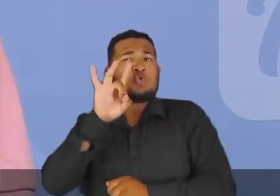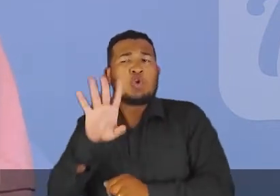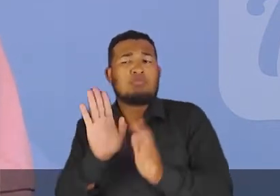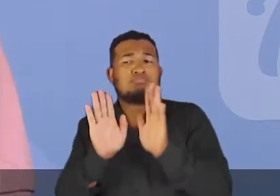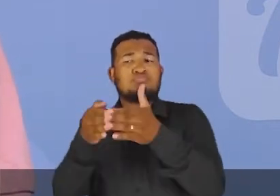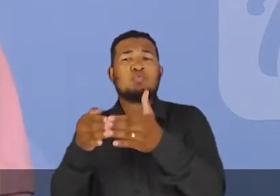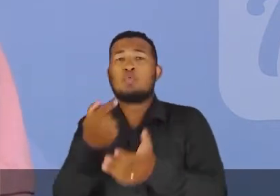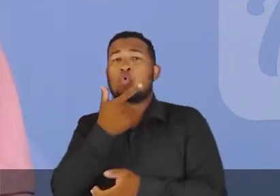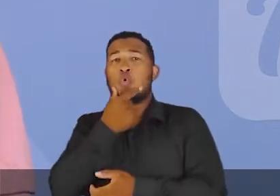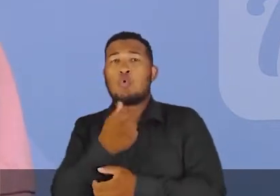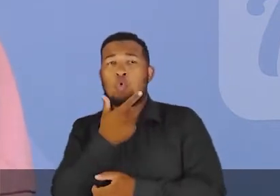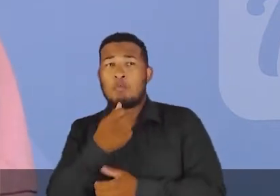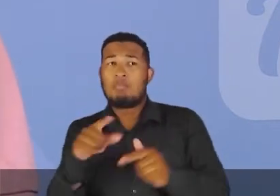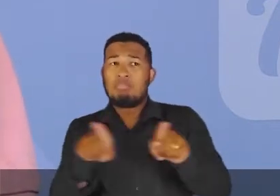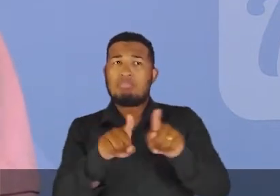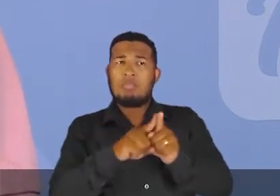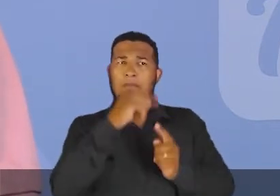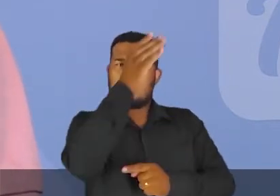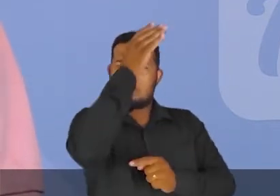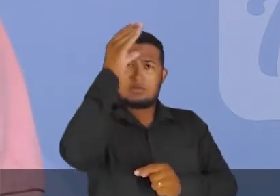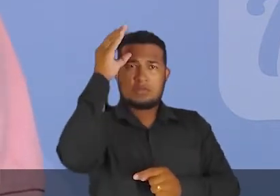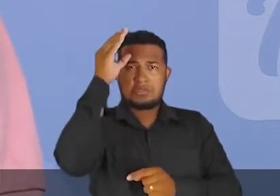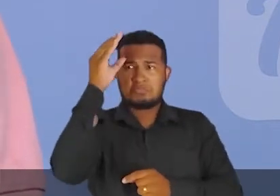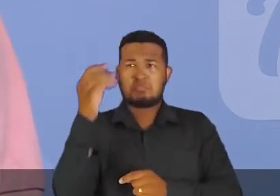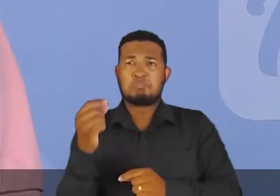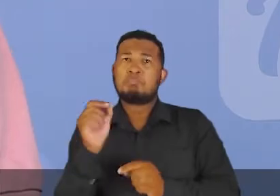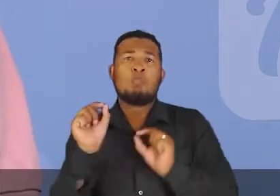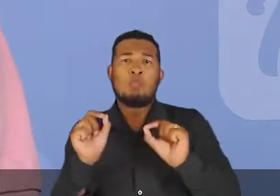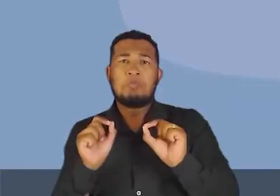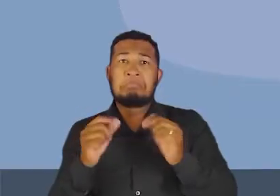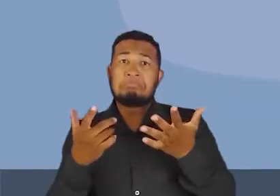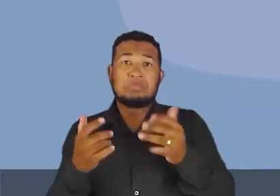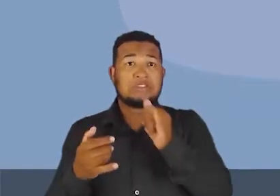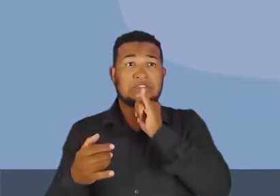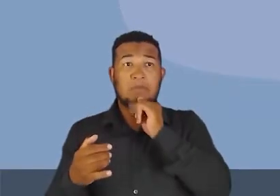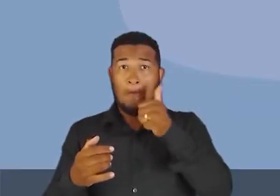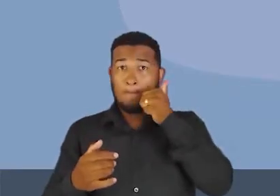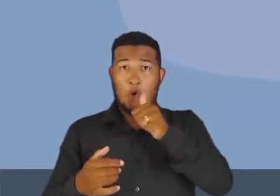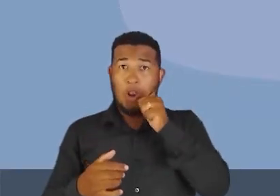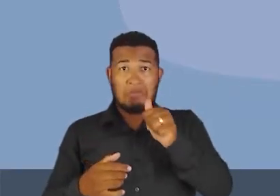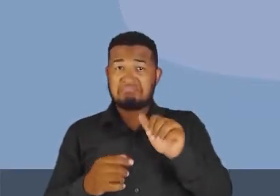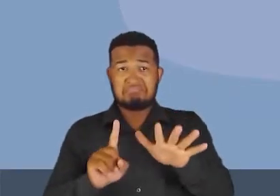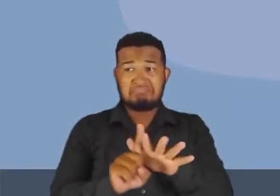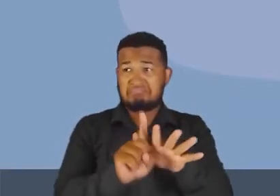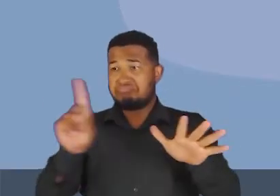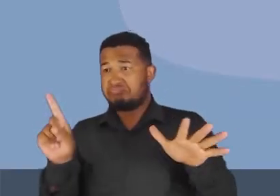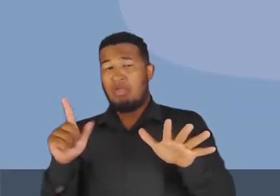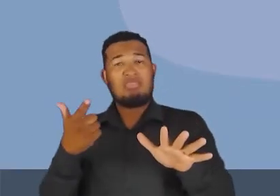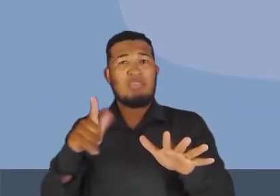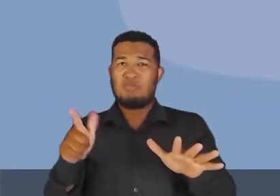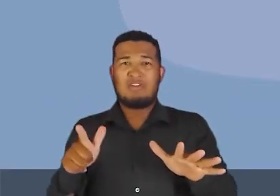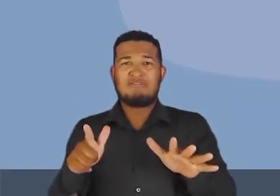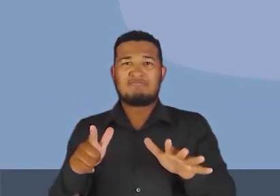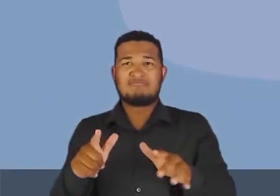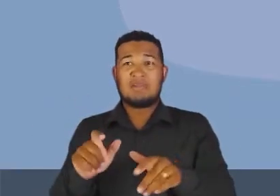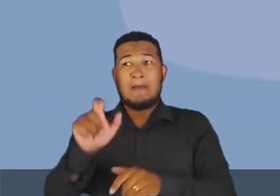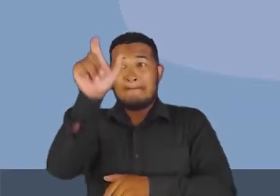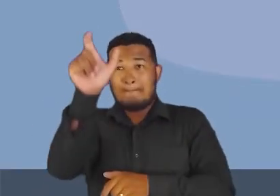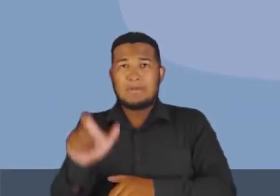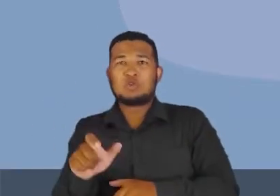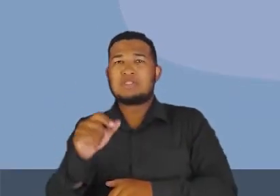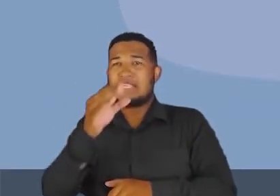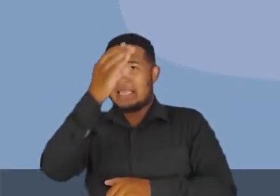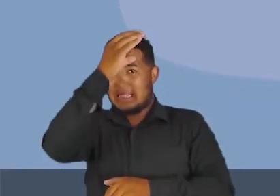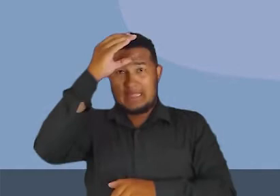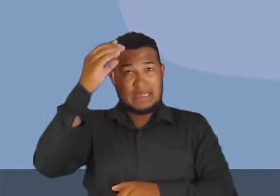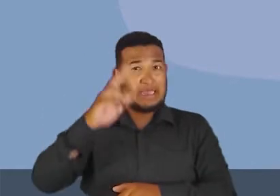do homem e do cidadão? A mulher continua excluída desse documento, a pessoa não